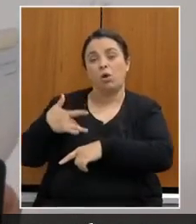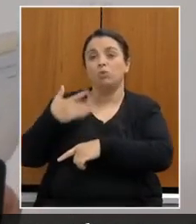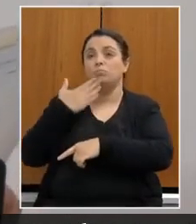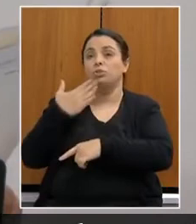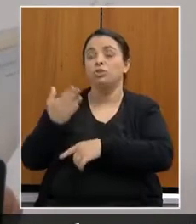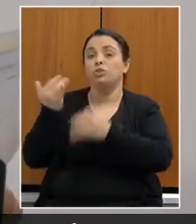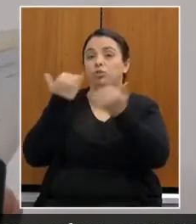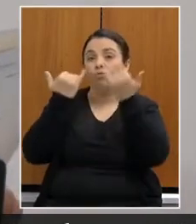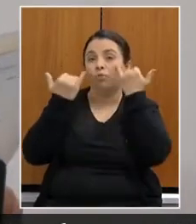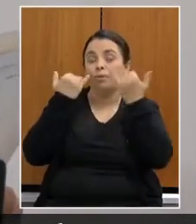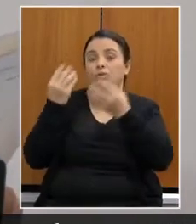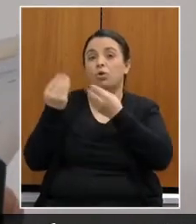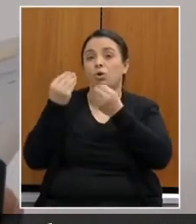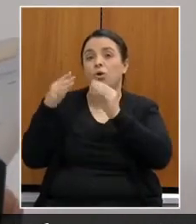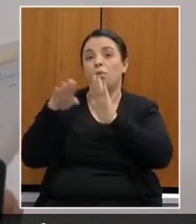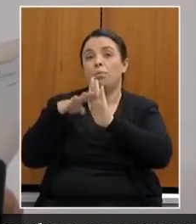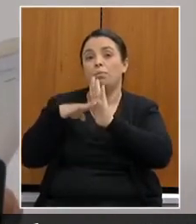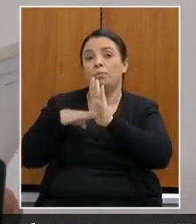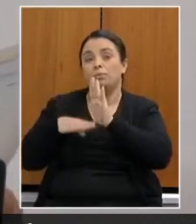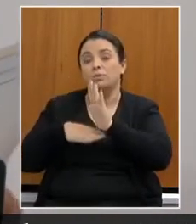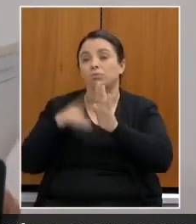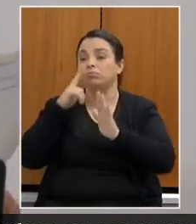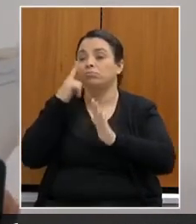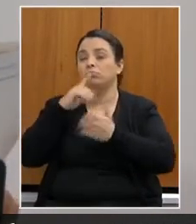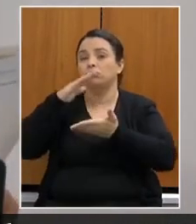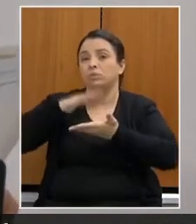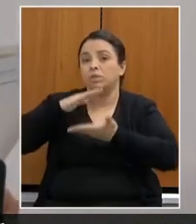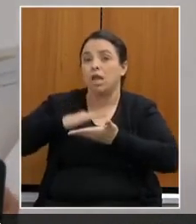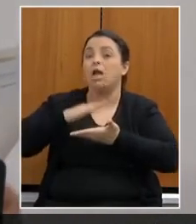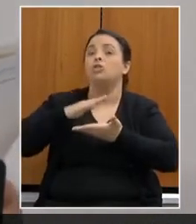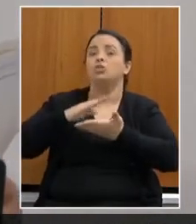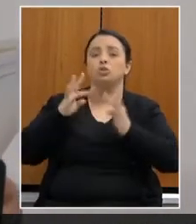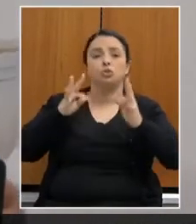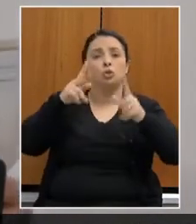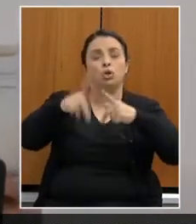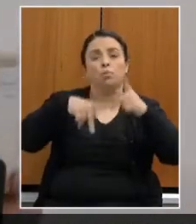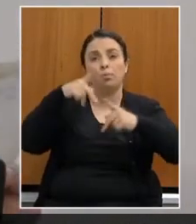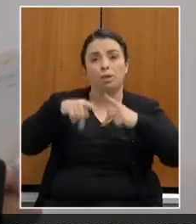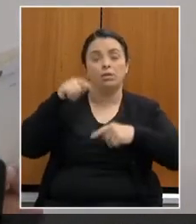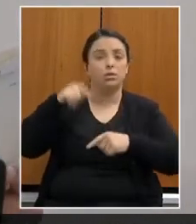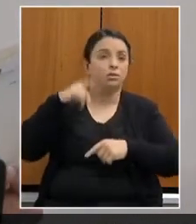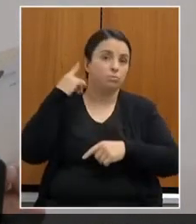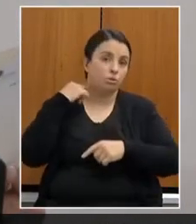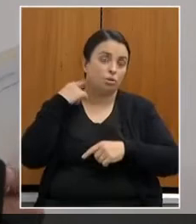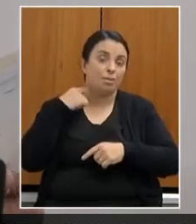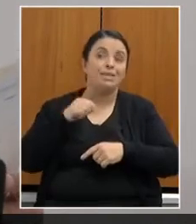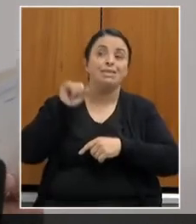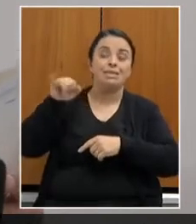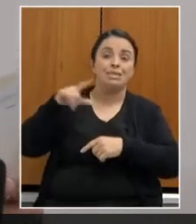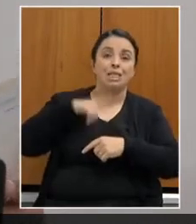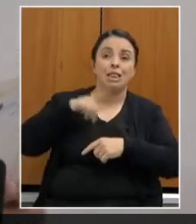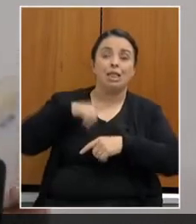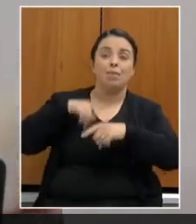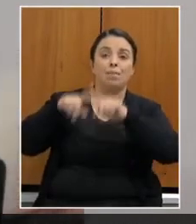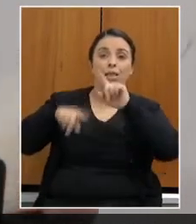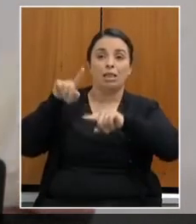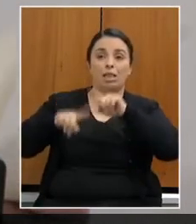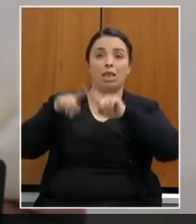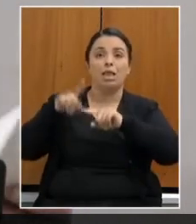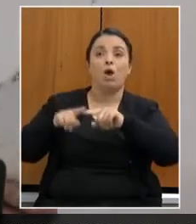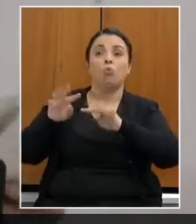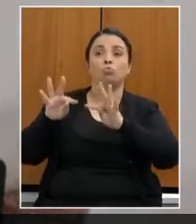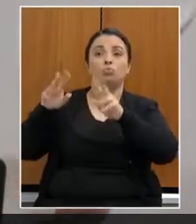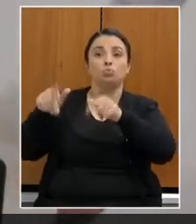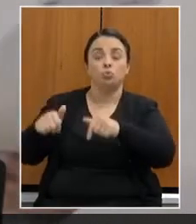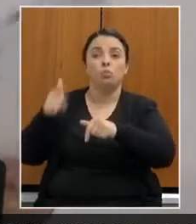a programação da testagem massa de covid-19 em minas gerais e se há insumo suficiente para os testes da população mineira